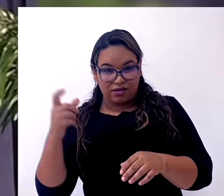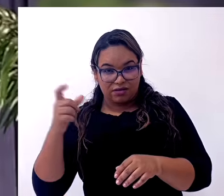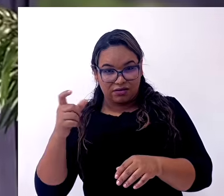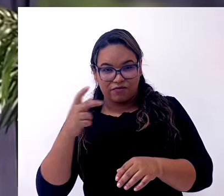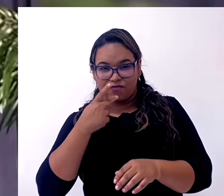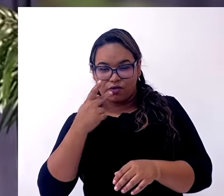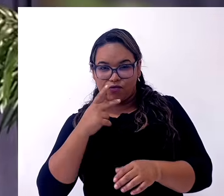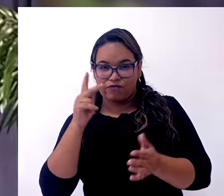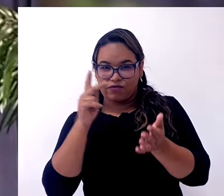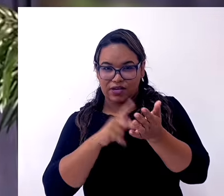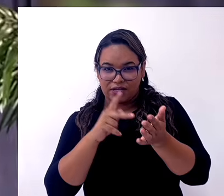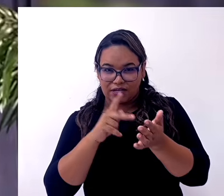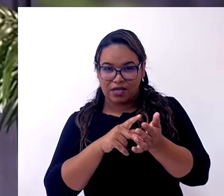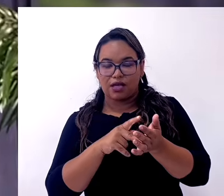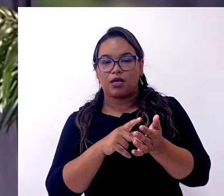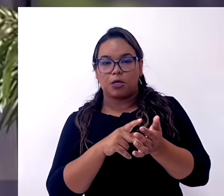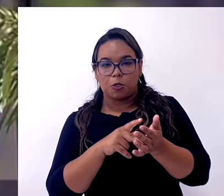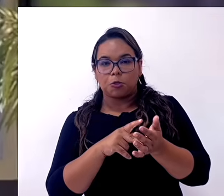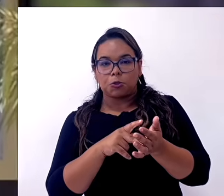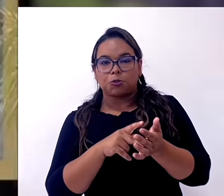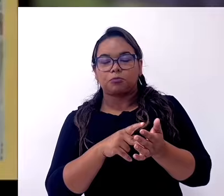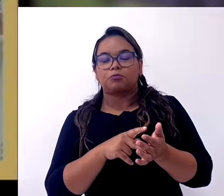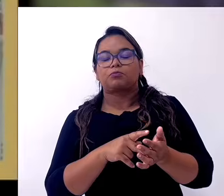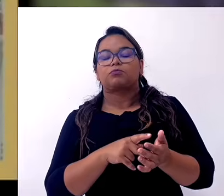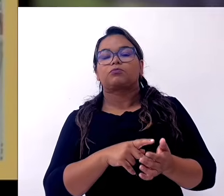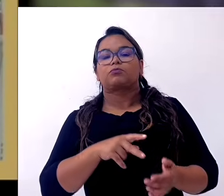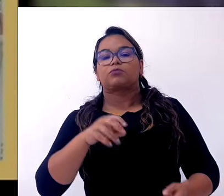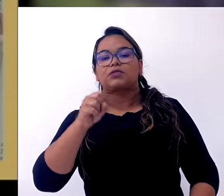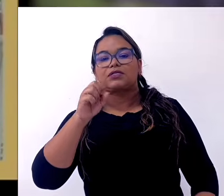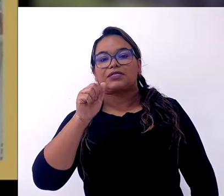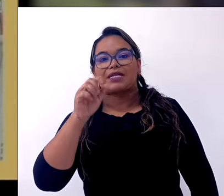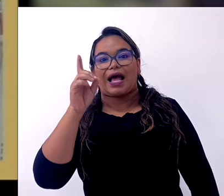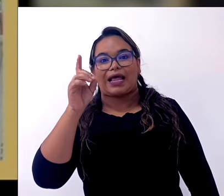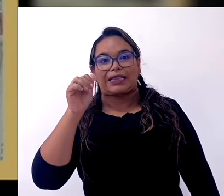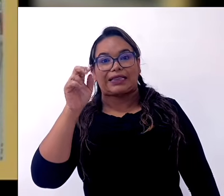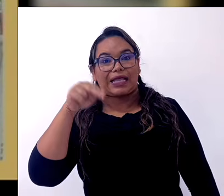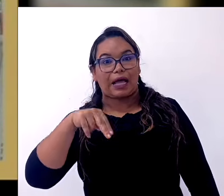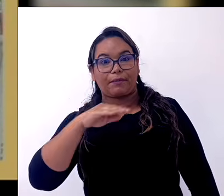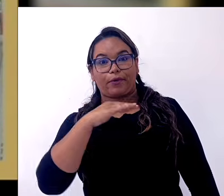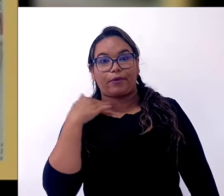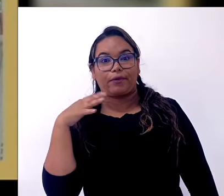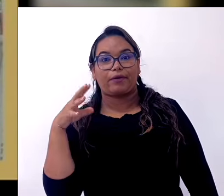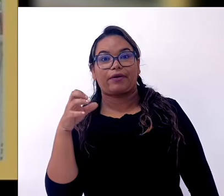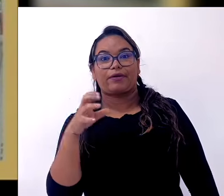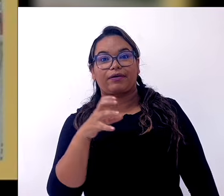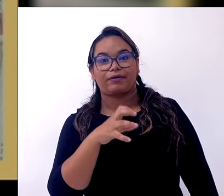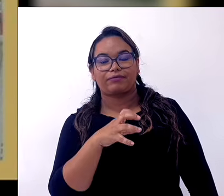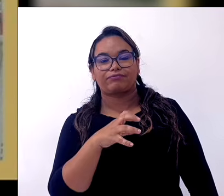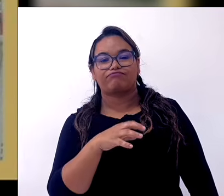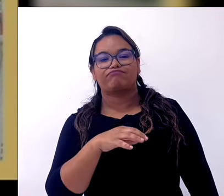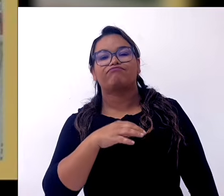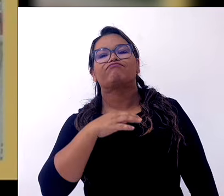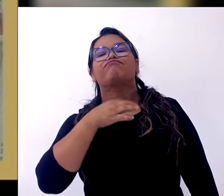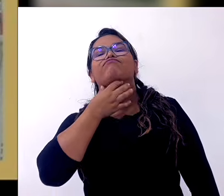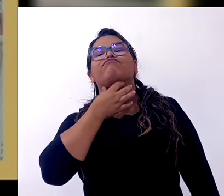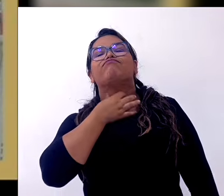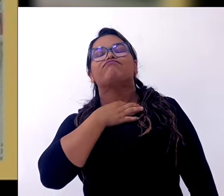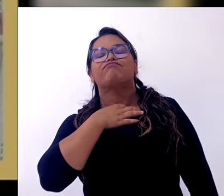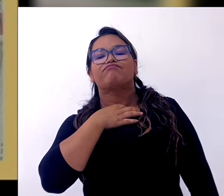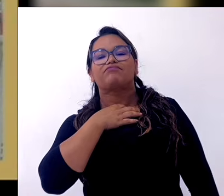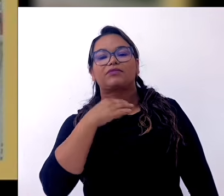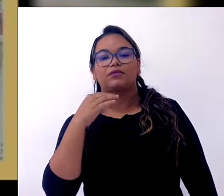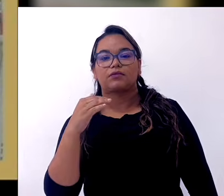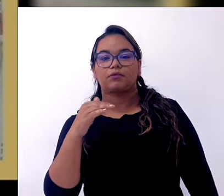um multizilionário se ele patenteasse esse tônico capilar capaz de fazer uma barba crescer assim.